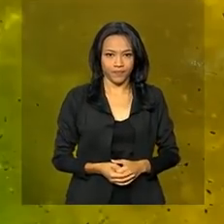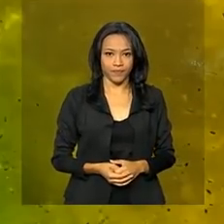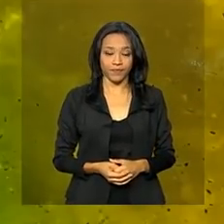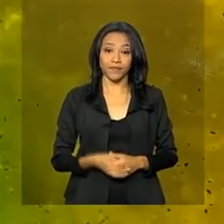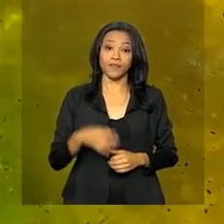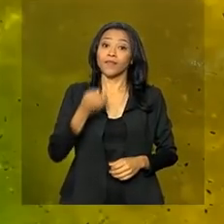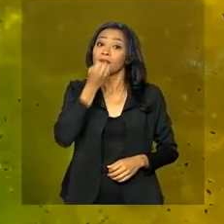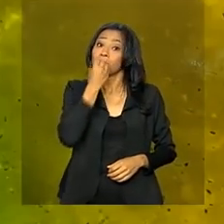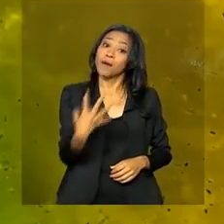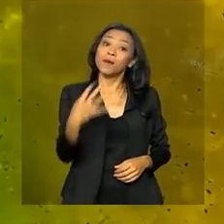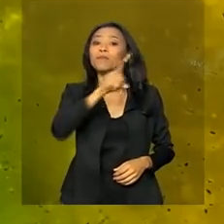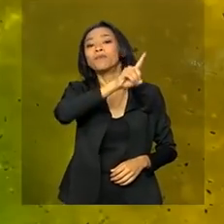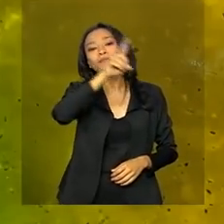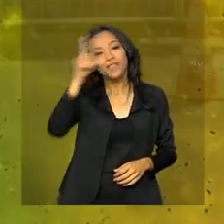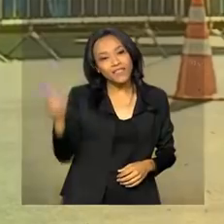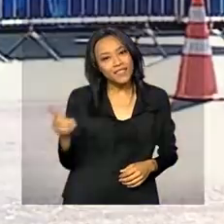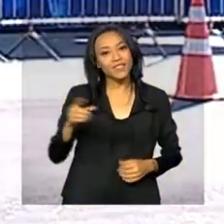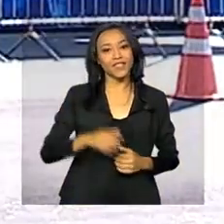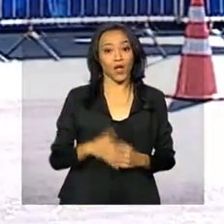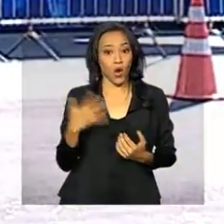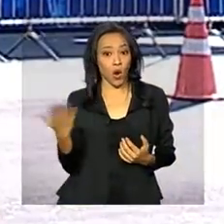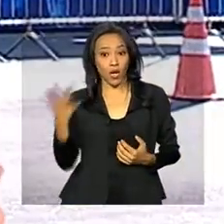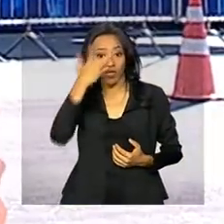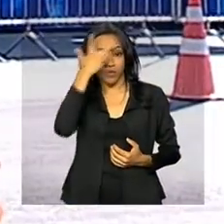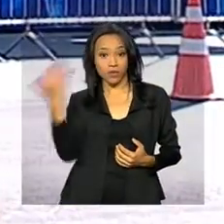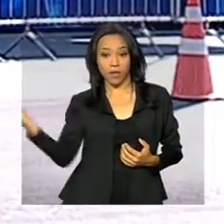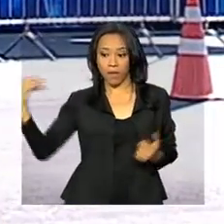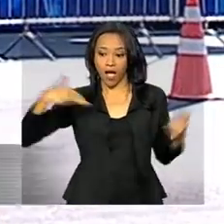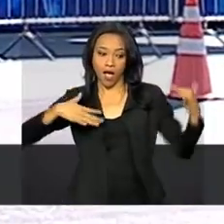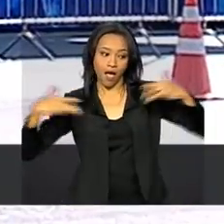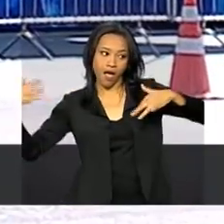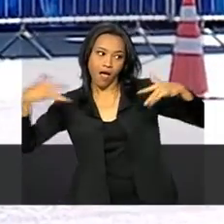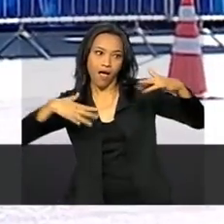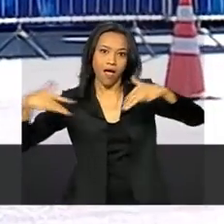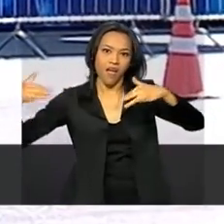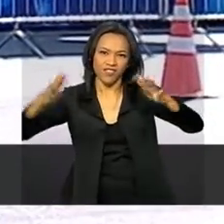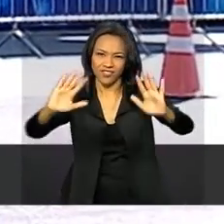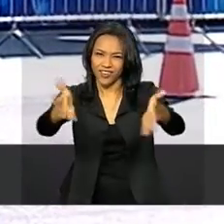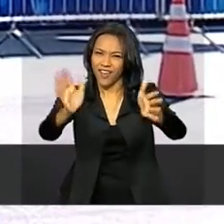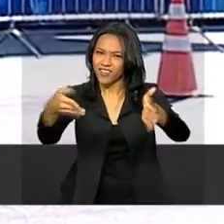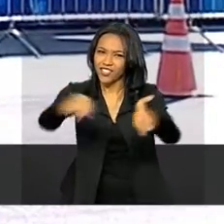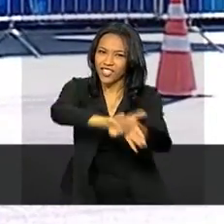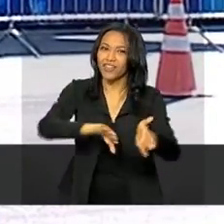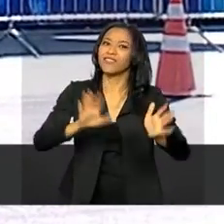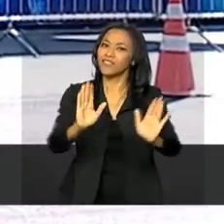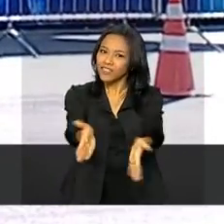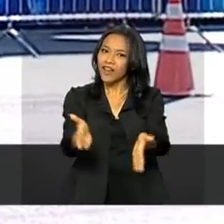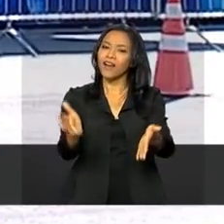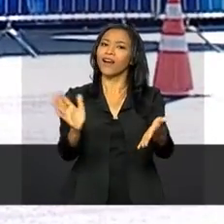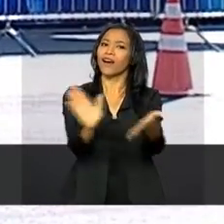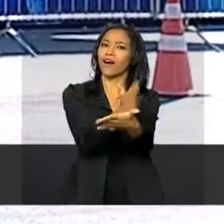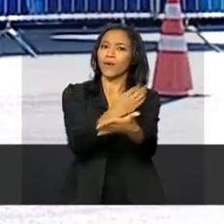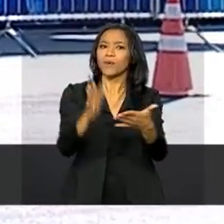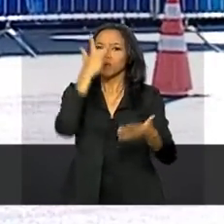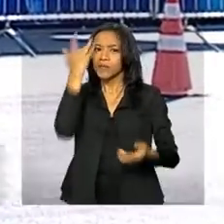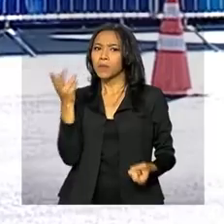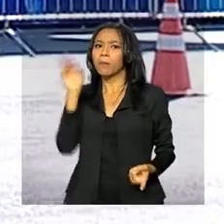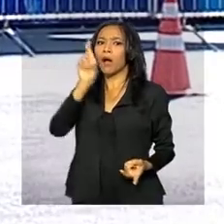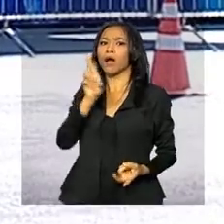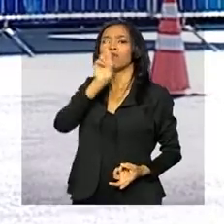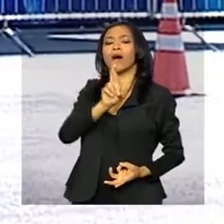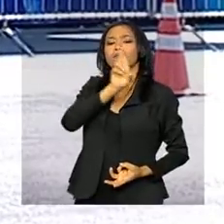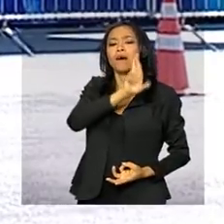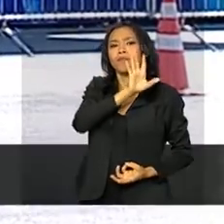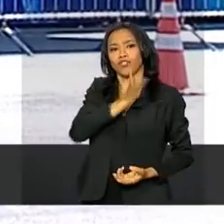Bom dia, Renata. Olha, a movimentação aqui já está grande, o público já está chegando. Algumas autoridades também